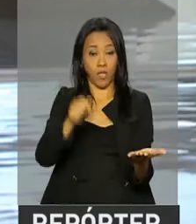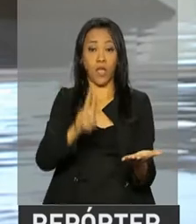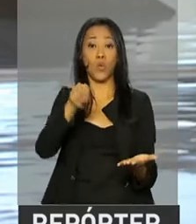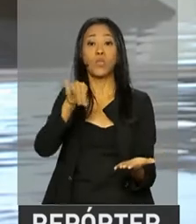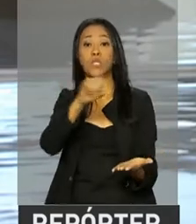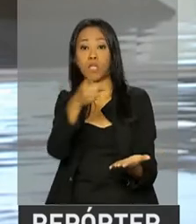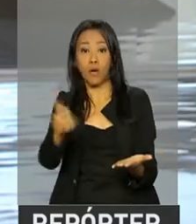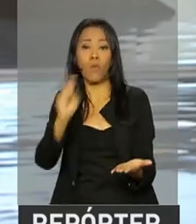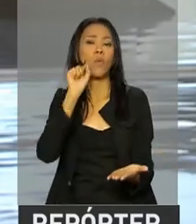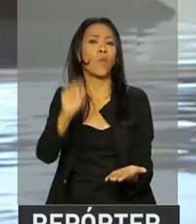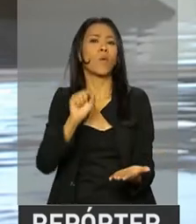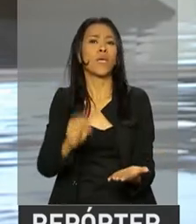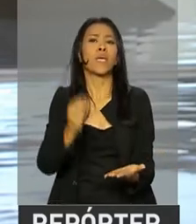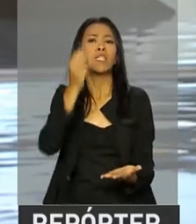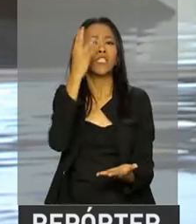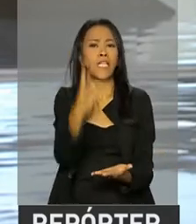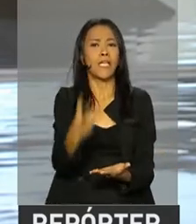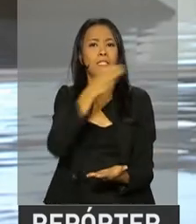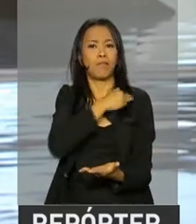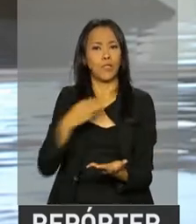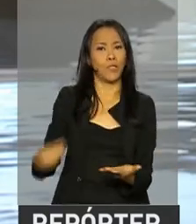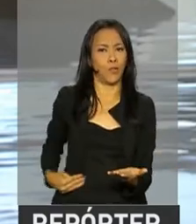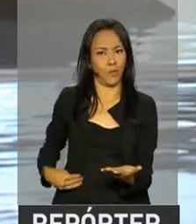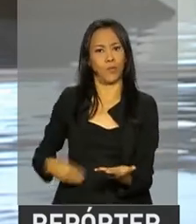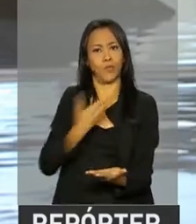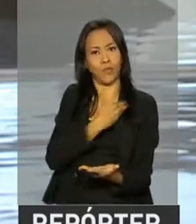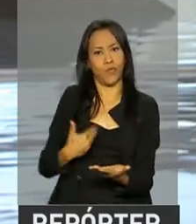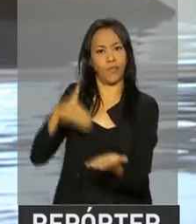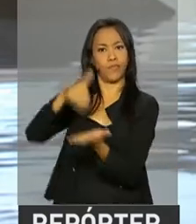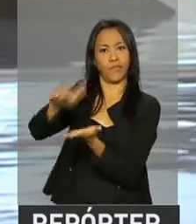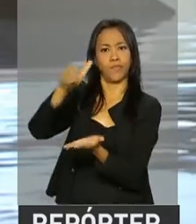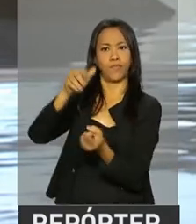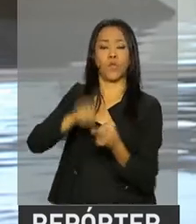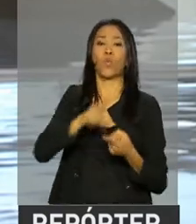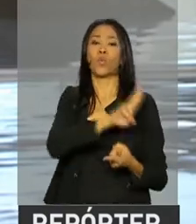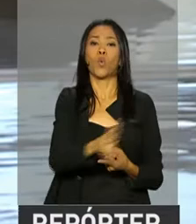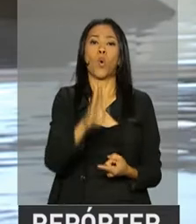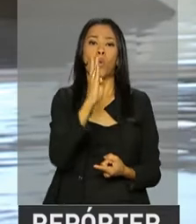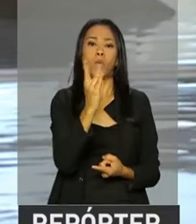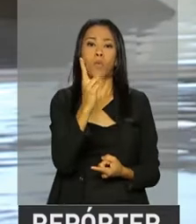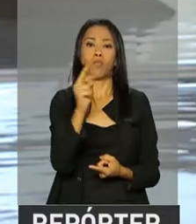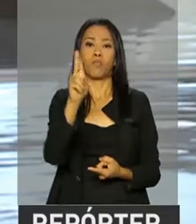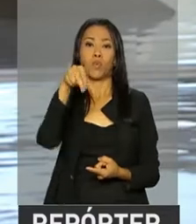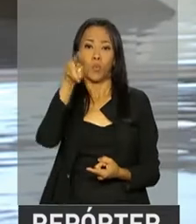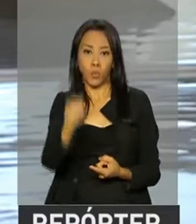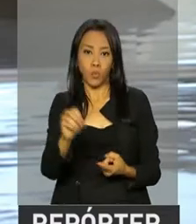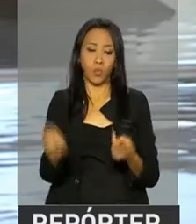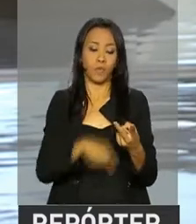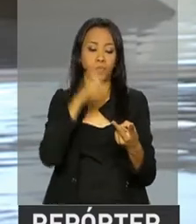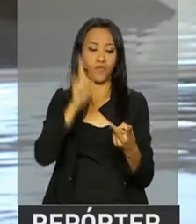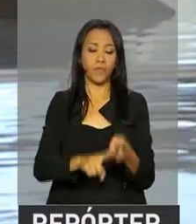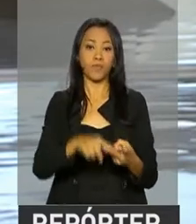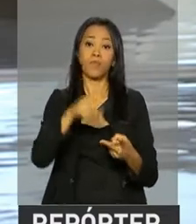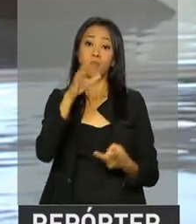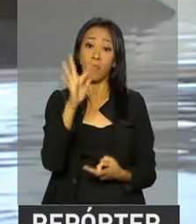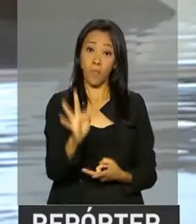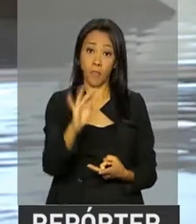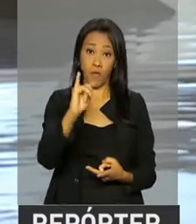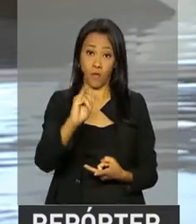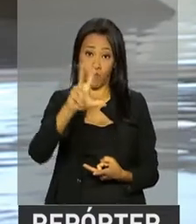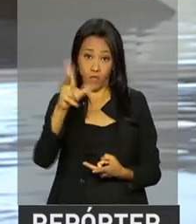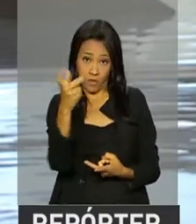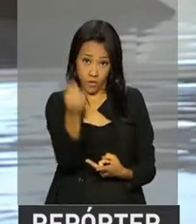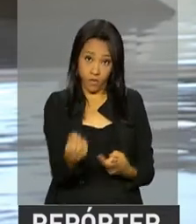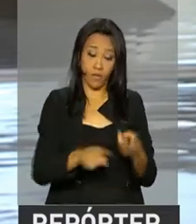de três ministros do governo ministro bruno araújo da cidade ministro fernando coelho filho de minas e